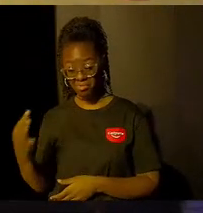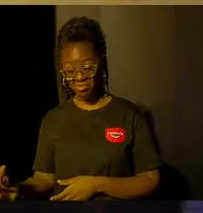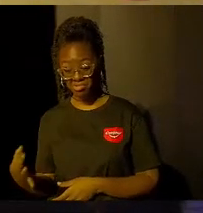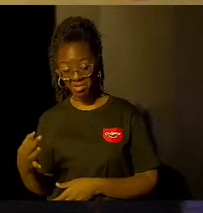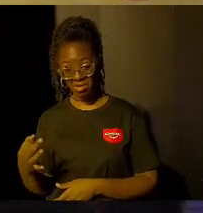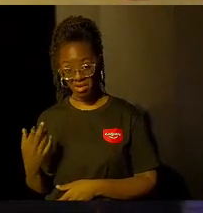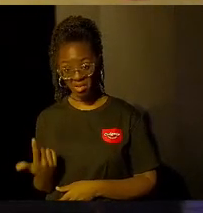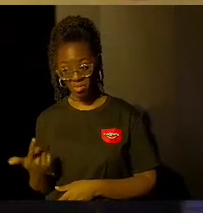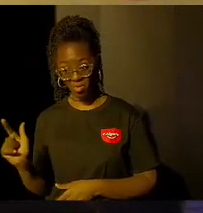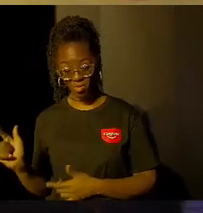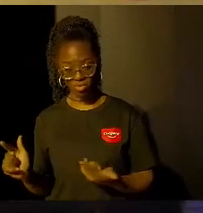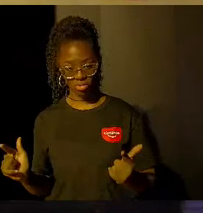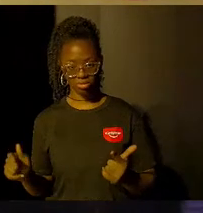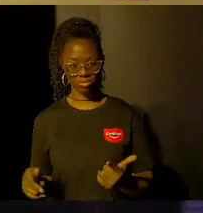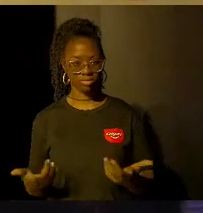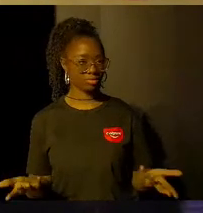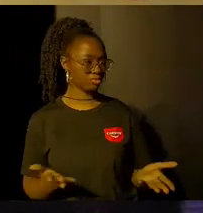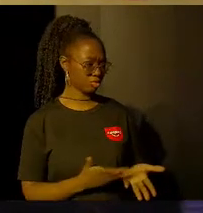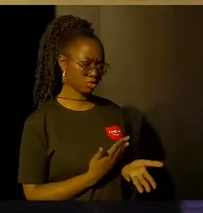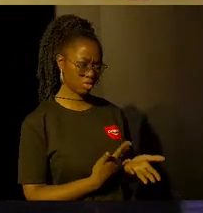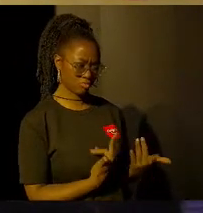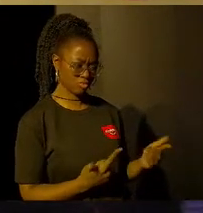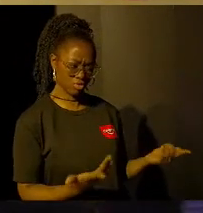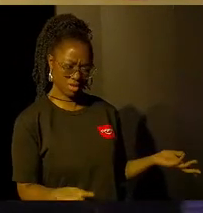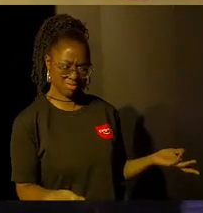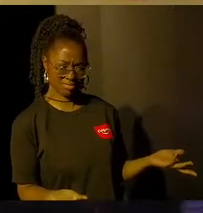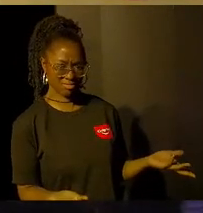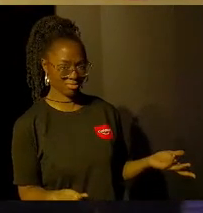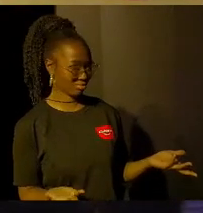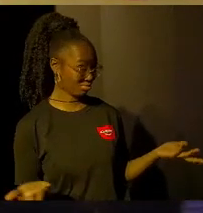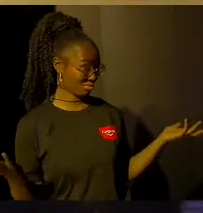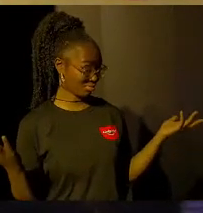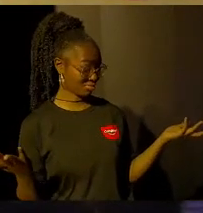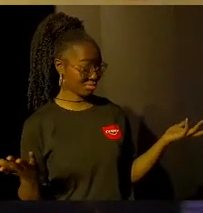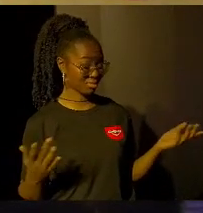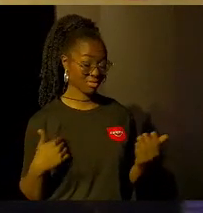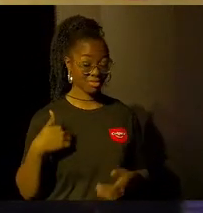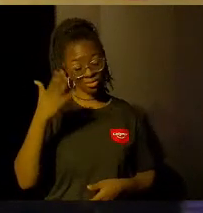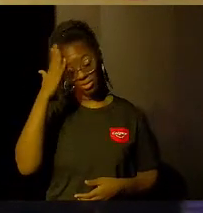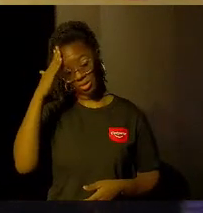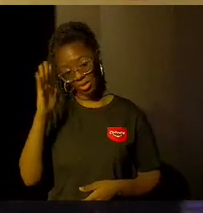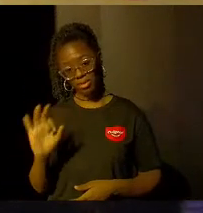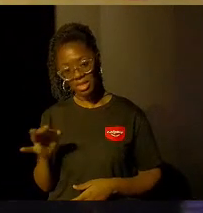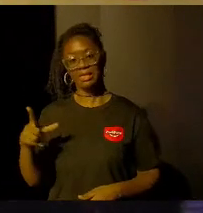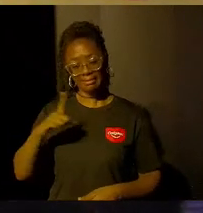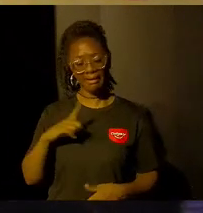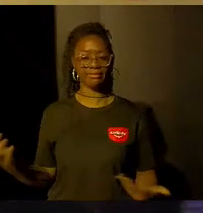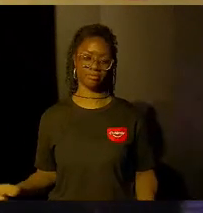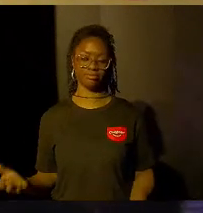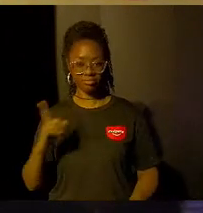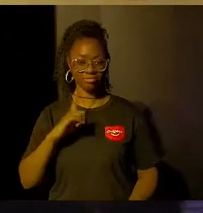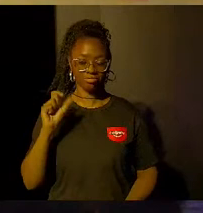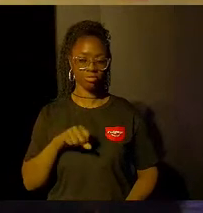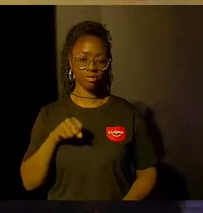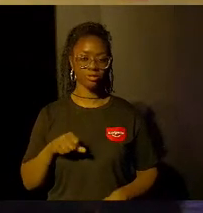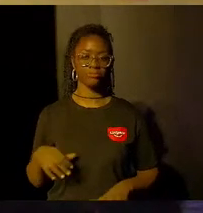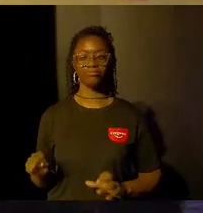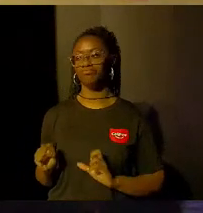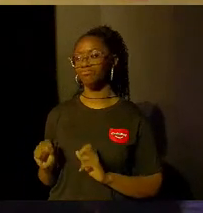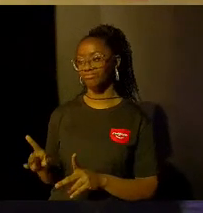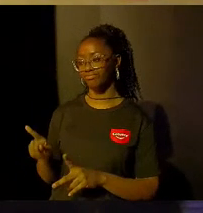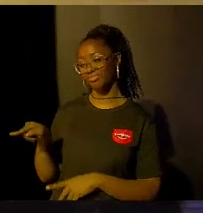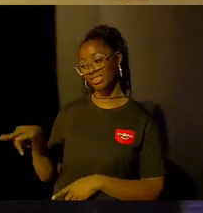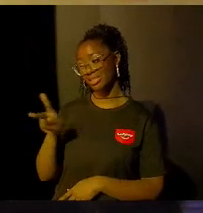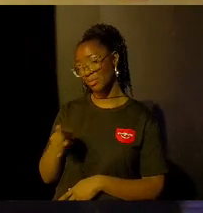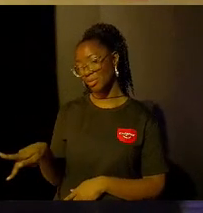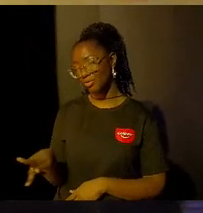olhavam com estranhas e falavam não esse livro não existe e eu tinha certeza de que existia então que eu pensava é não tudo bem essa